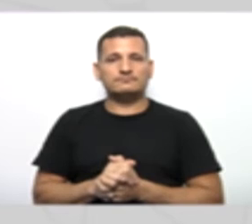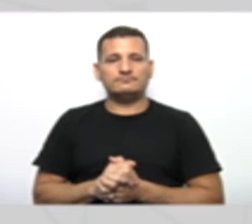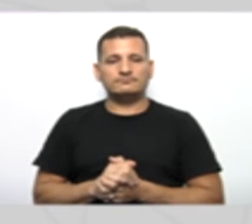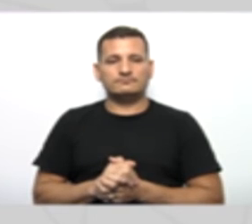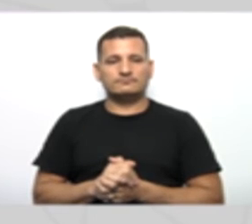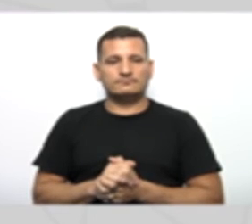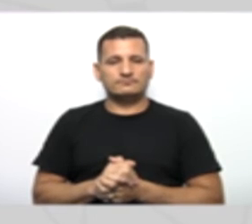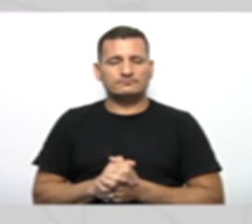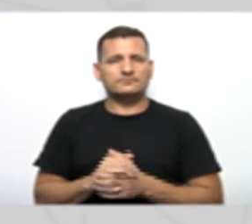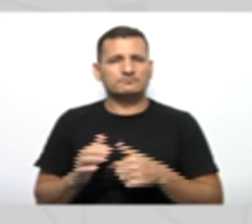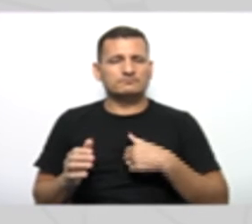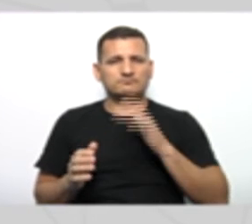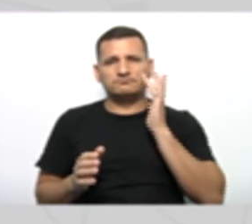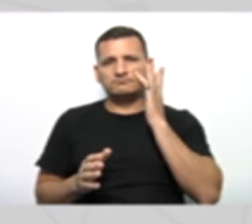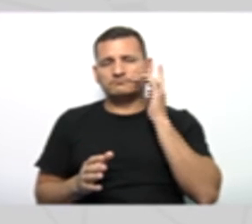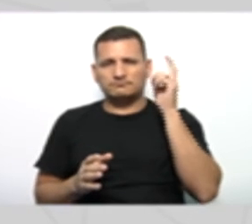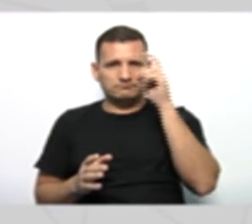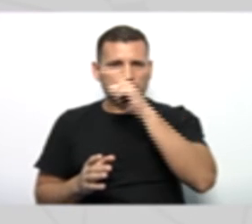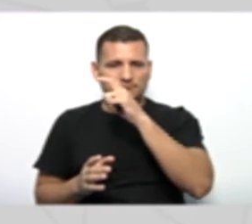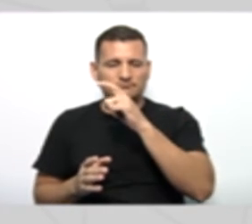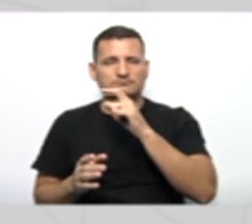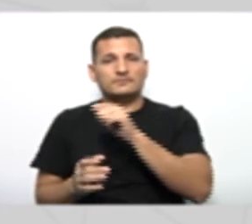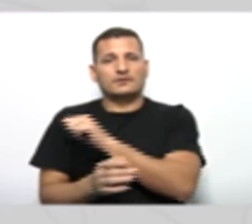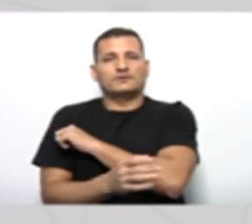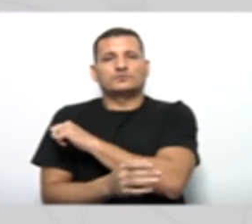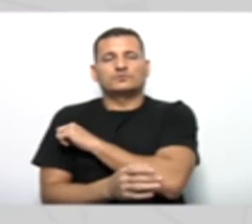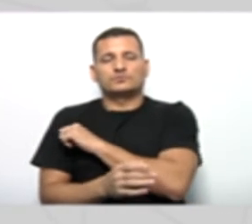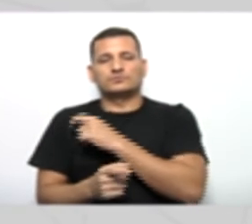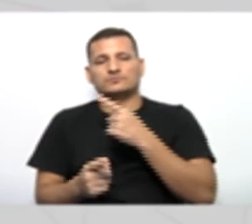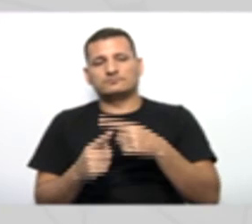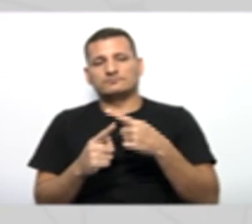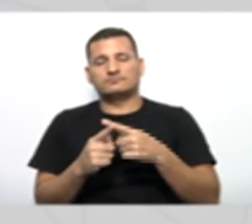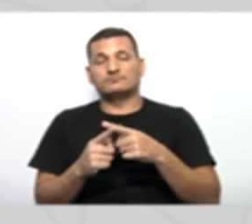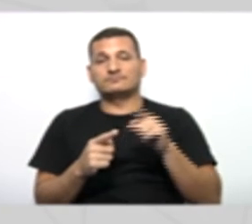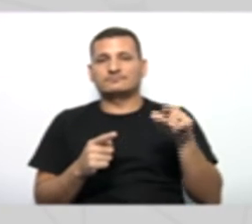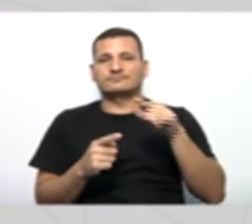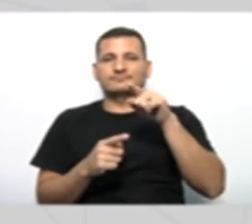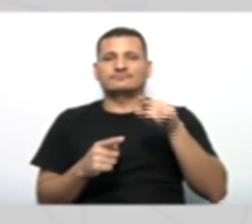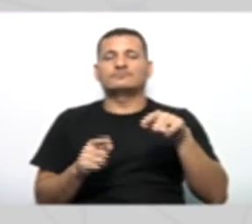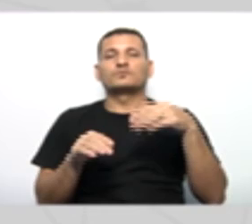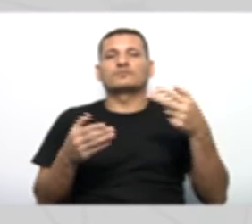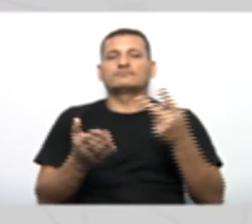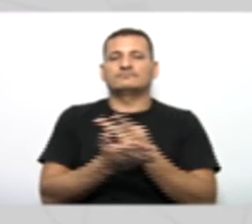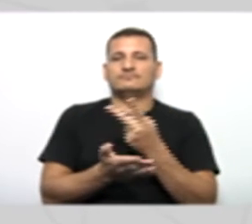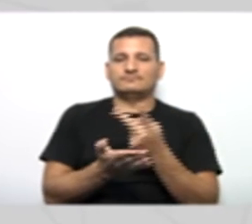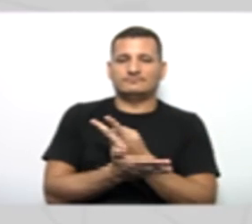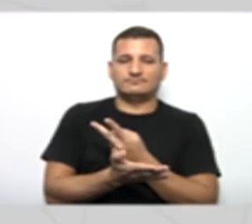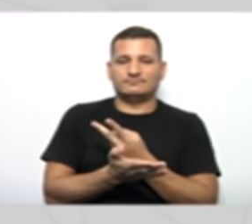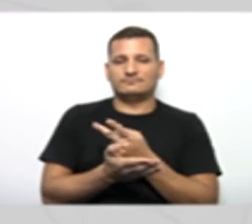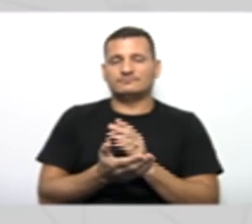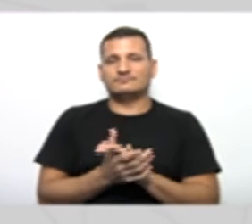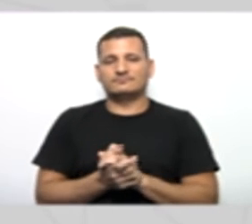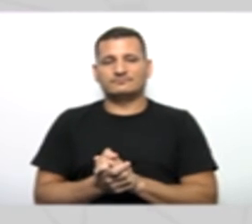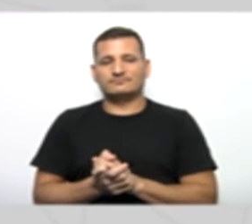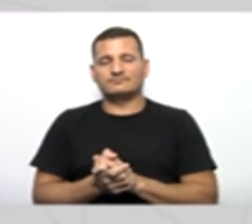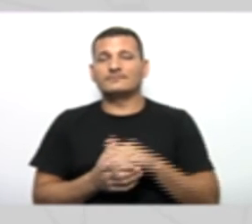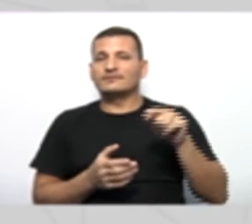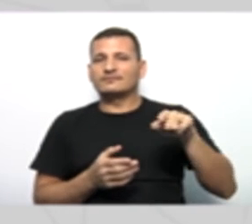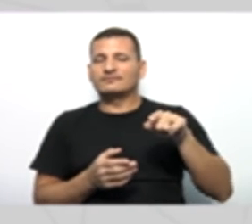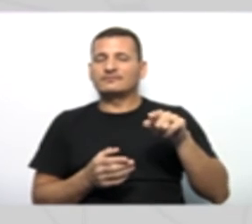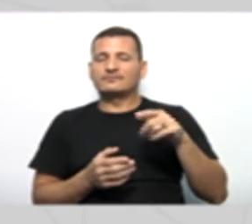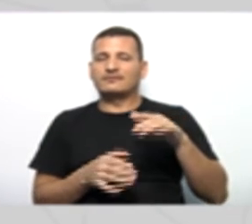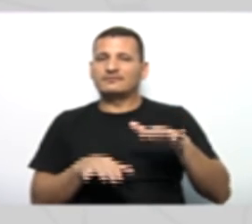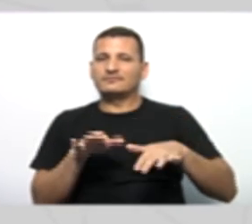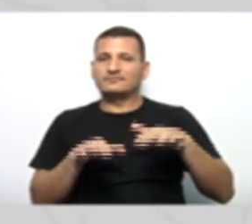tiveram uma dificuldade maior nessa questão justamente por isso. Marque a alternativa incorreta. Essas alternativas geralmente elas